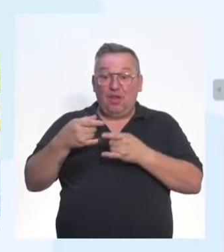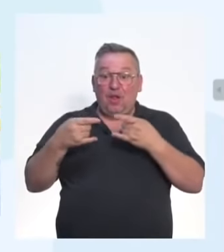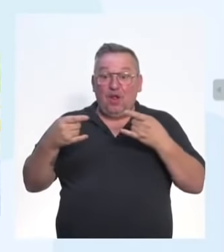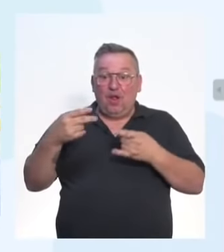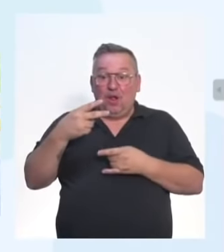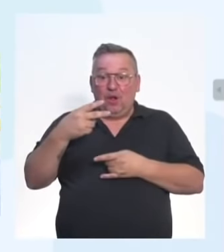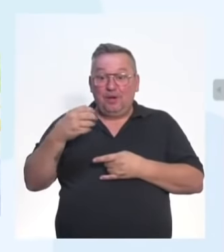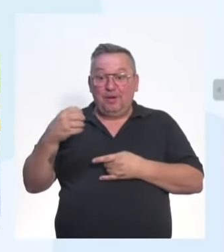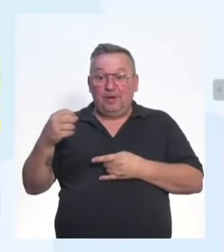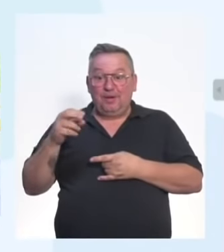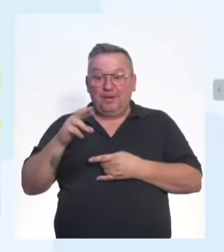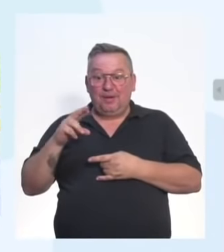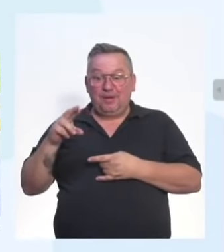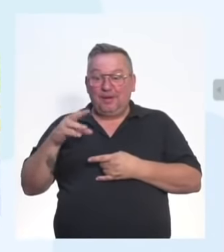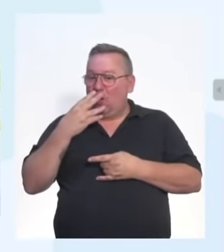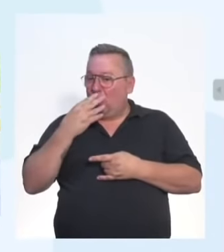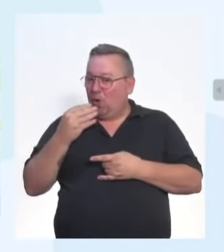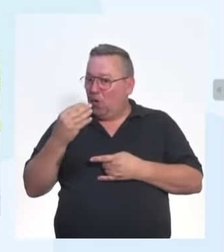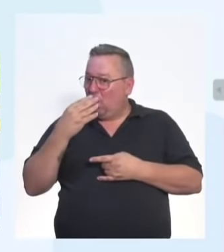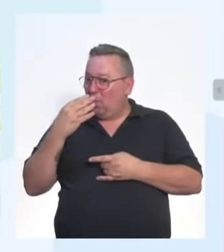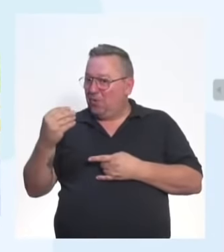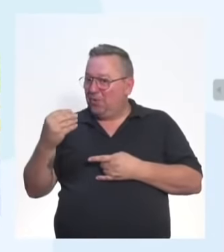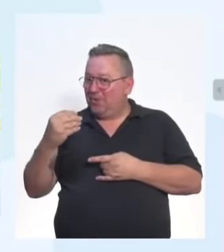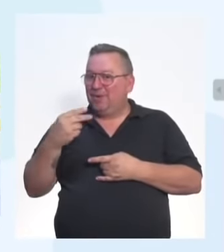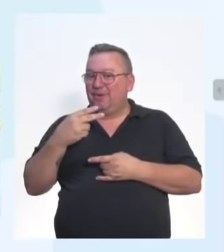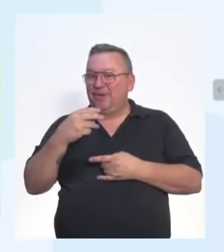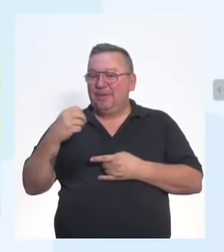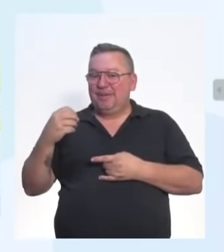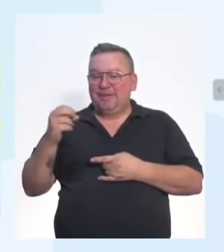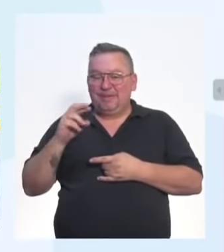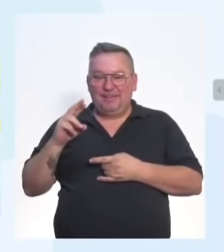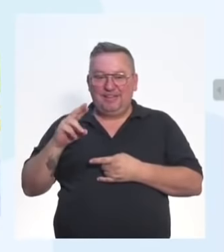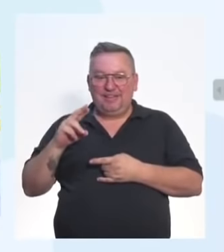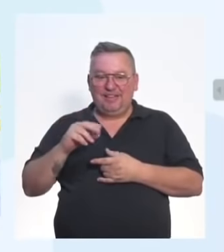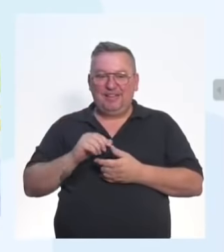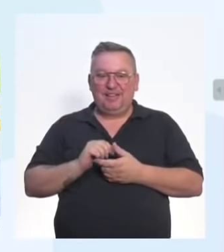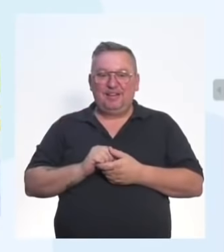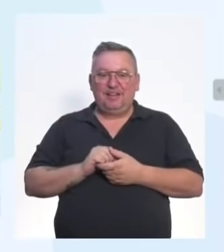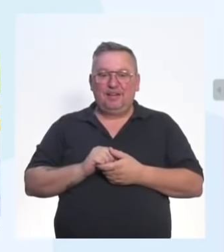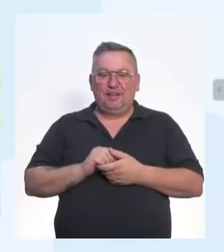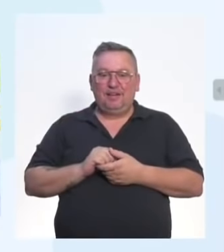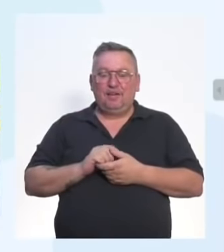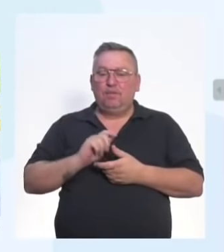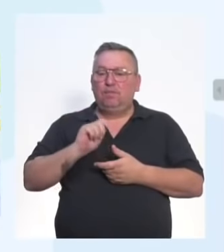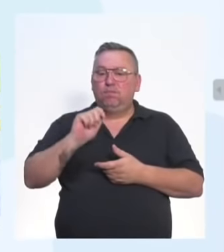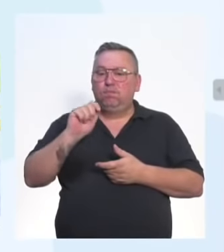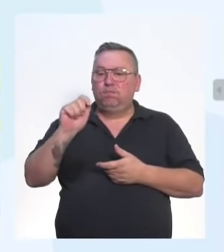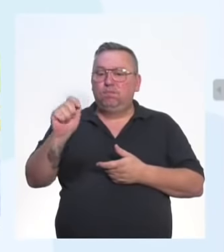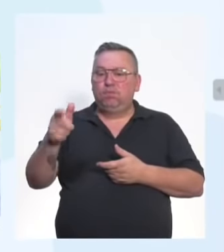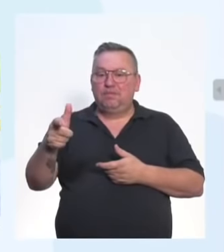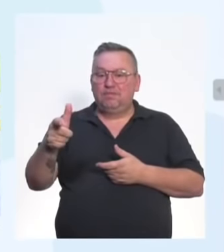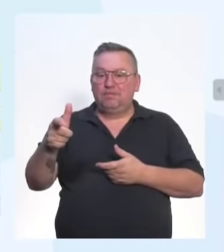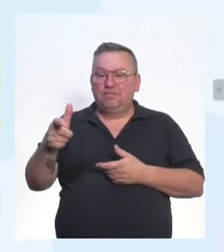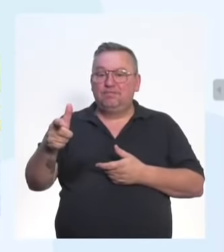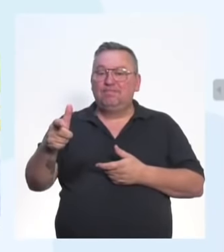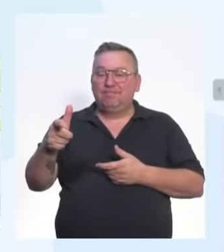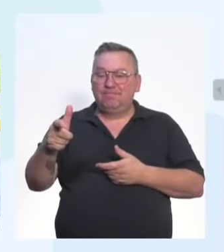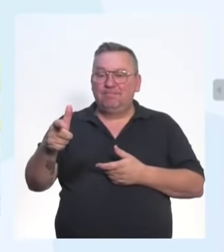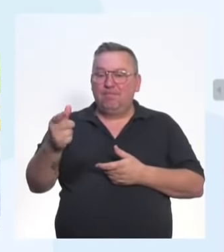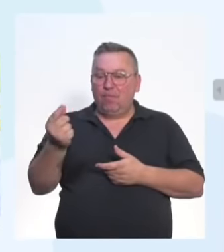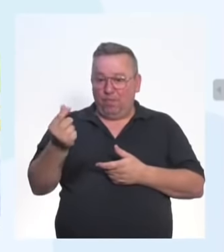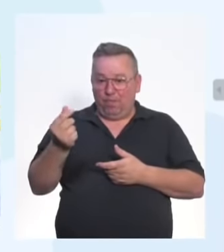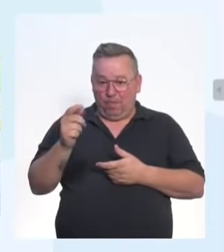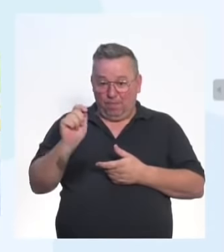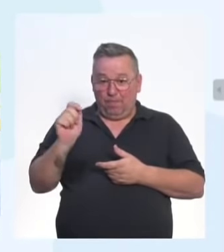de 200, tá? A nova nota de 200, ó, e pagou com